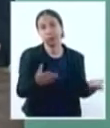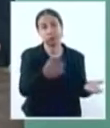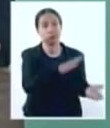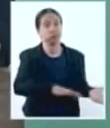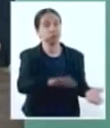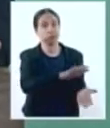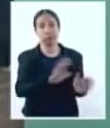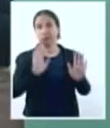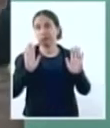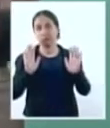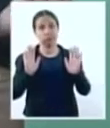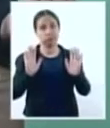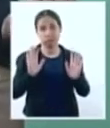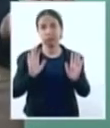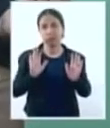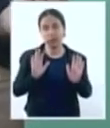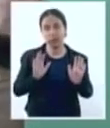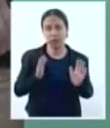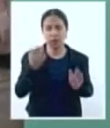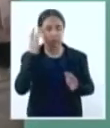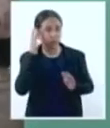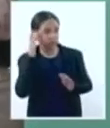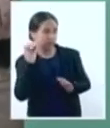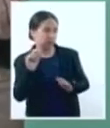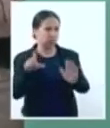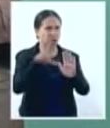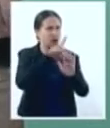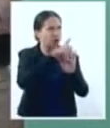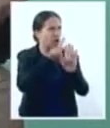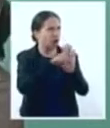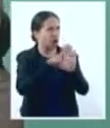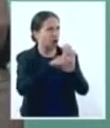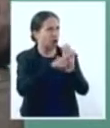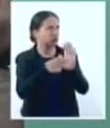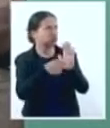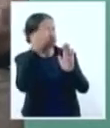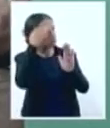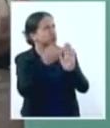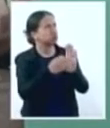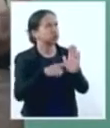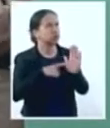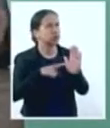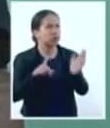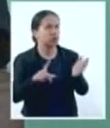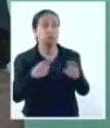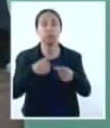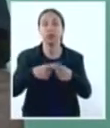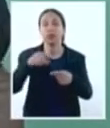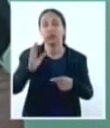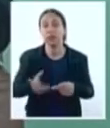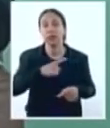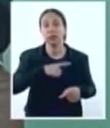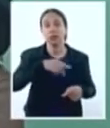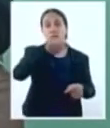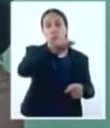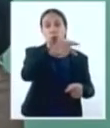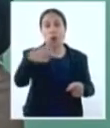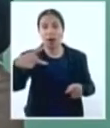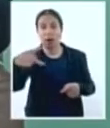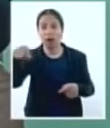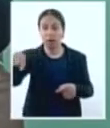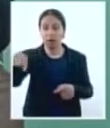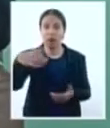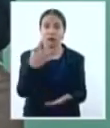né, de regulamentar essa matéria nesse momento, haja vista que, através do aplicativo da prefeitura, eles já disponibilizam,